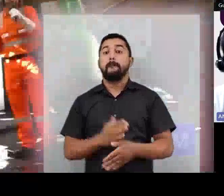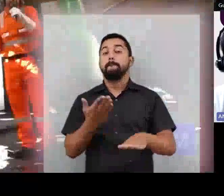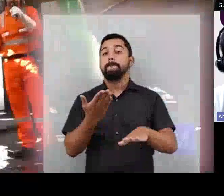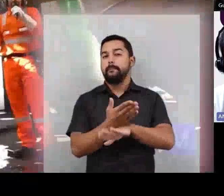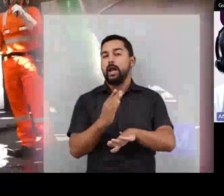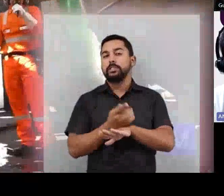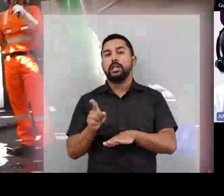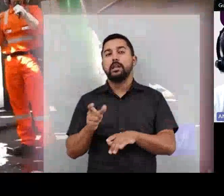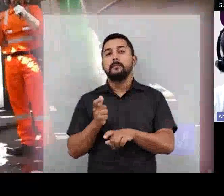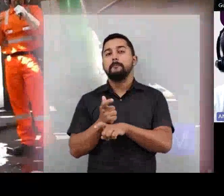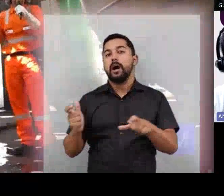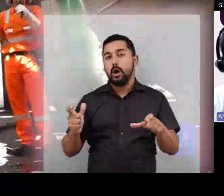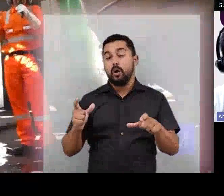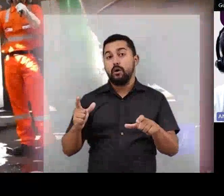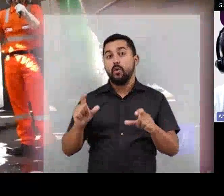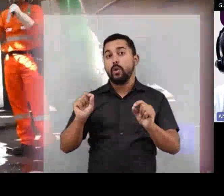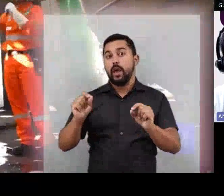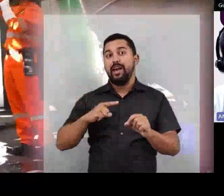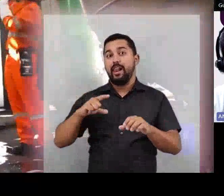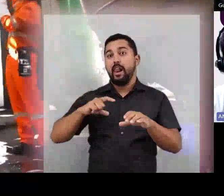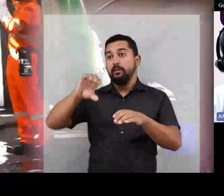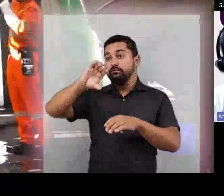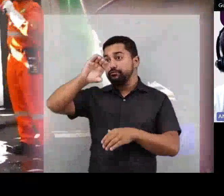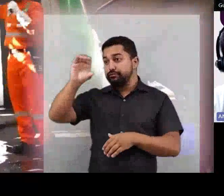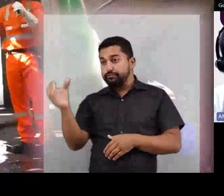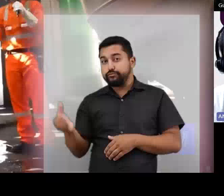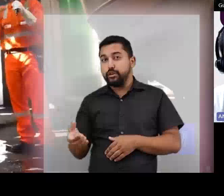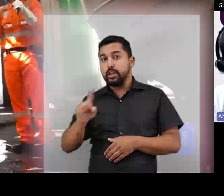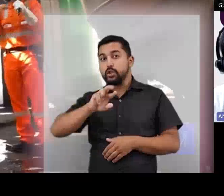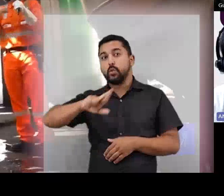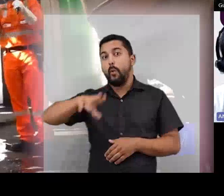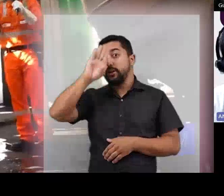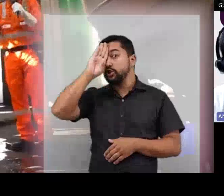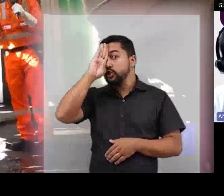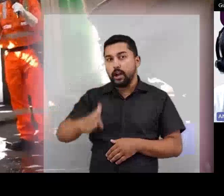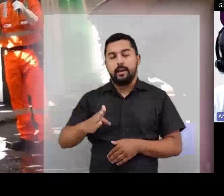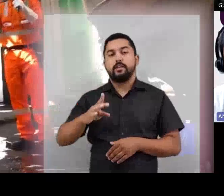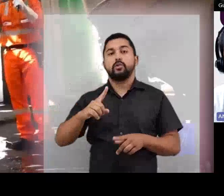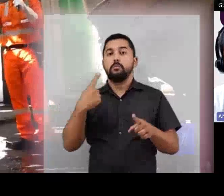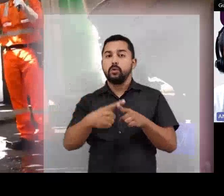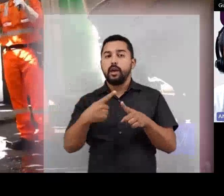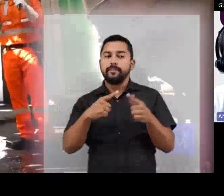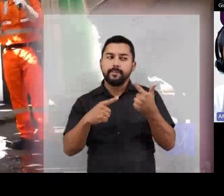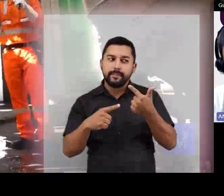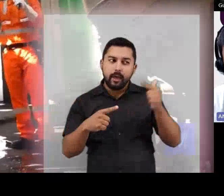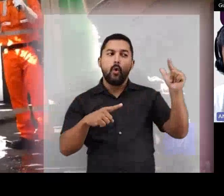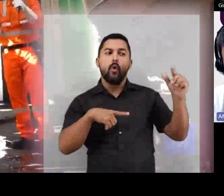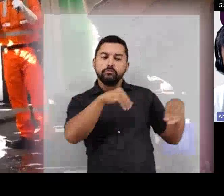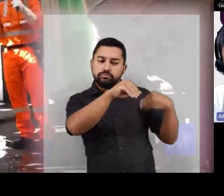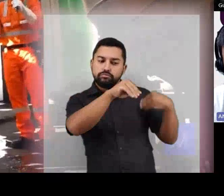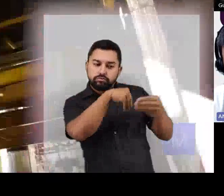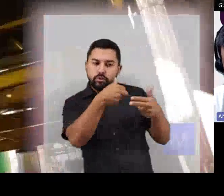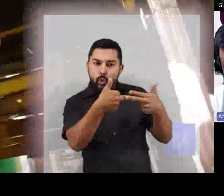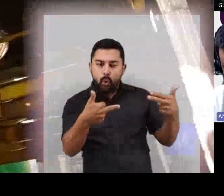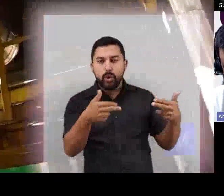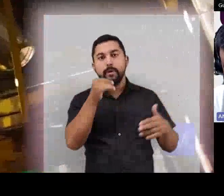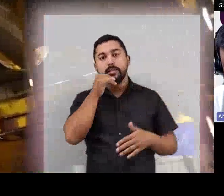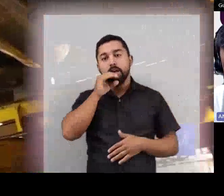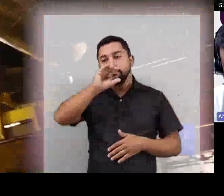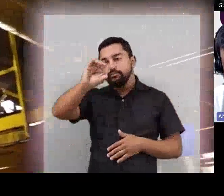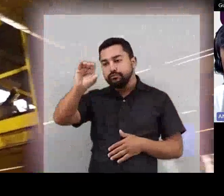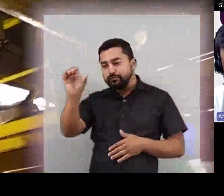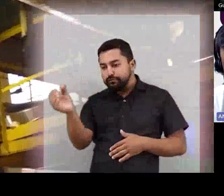Na prática, a maior parte da gasolina não sai direto desse destilador, mas do processamento de frações mais pesadas, que saem